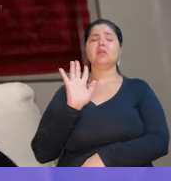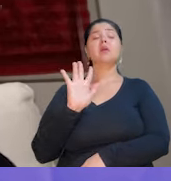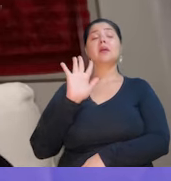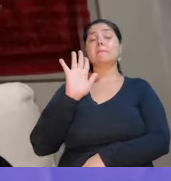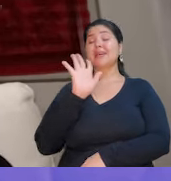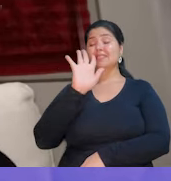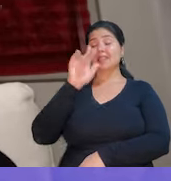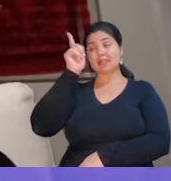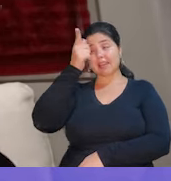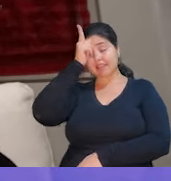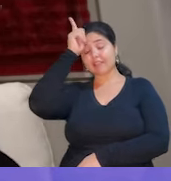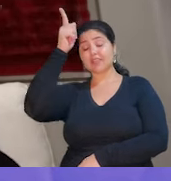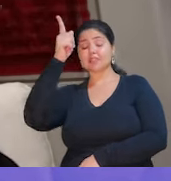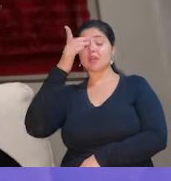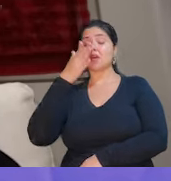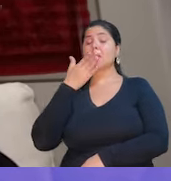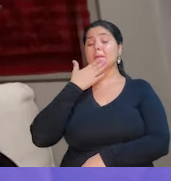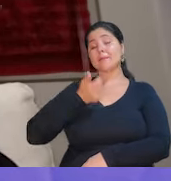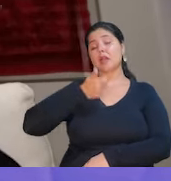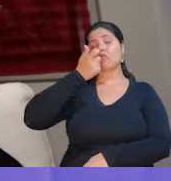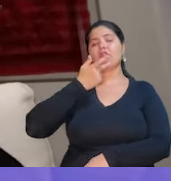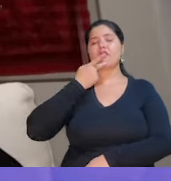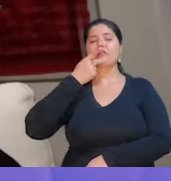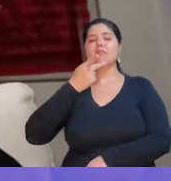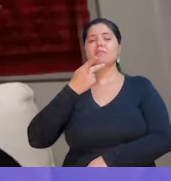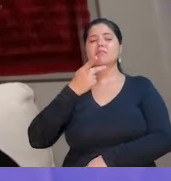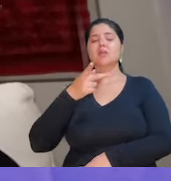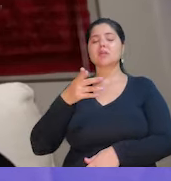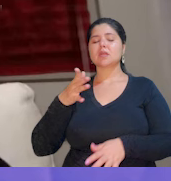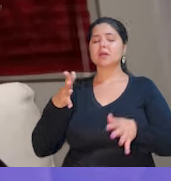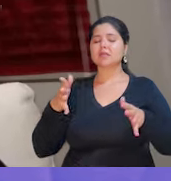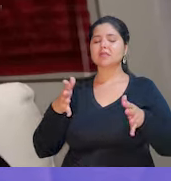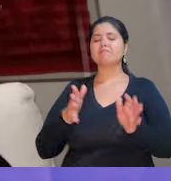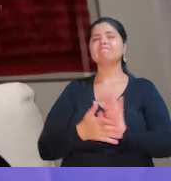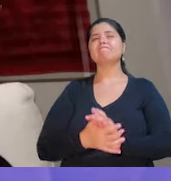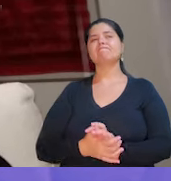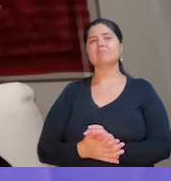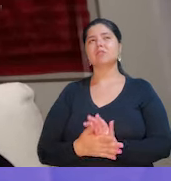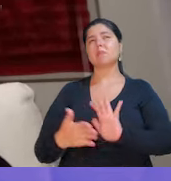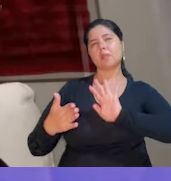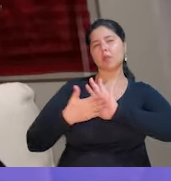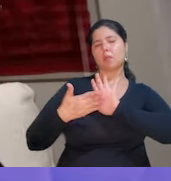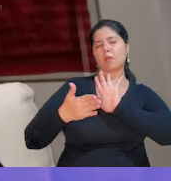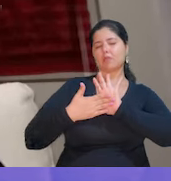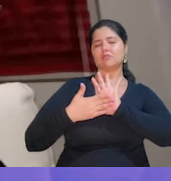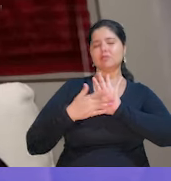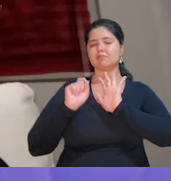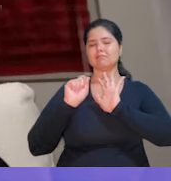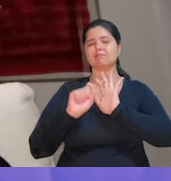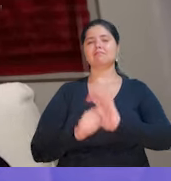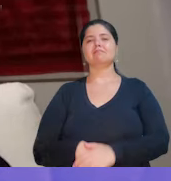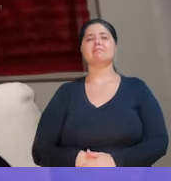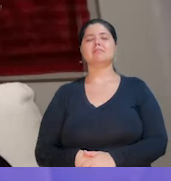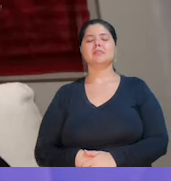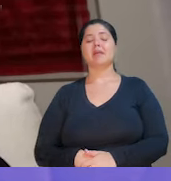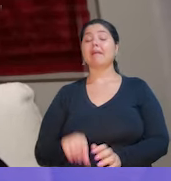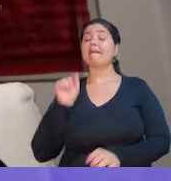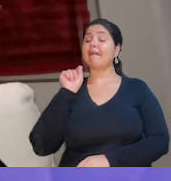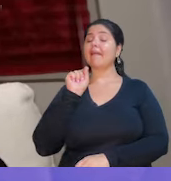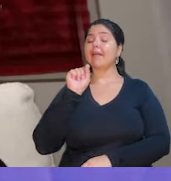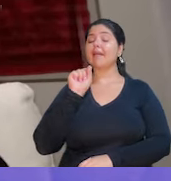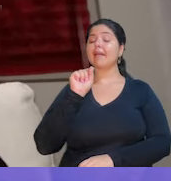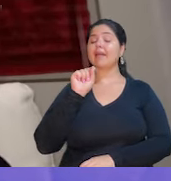capacidades e não segundo uma capacidade definida como a escola faz até